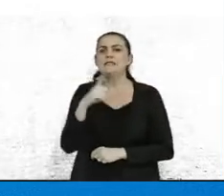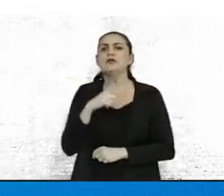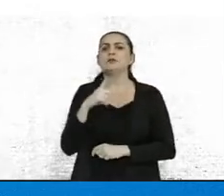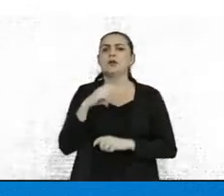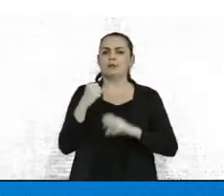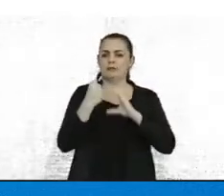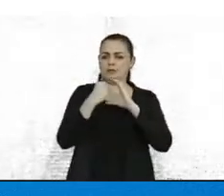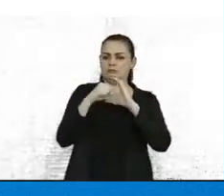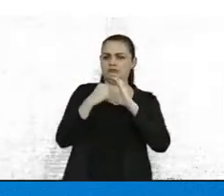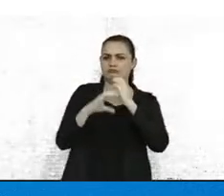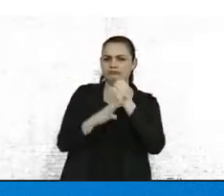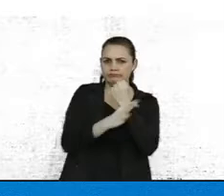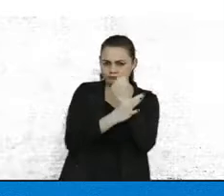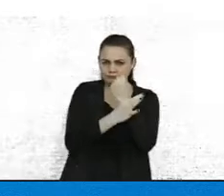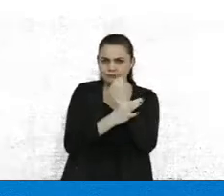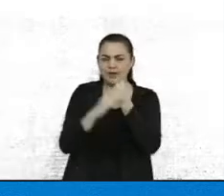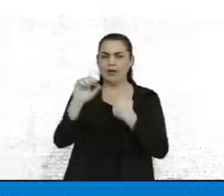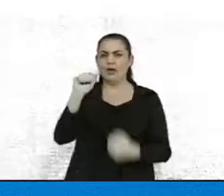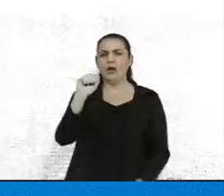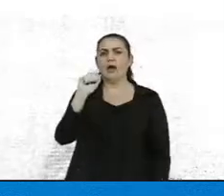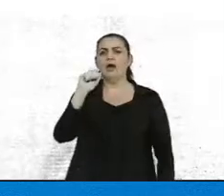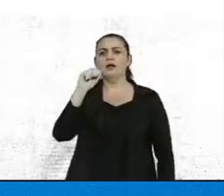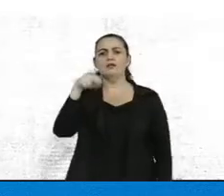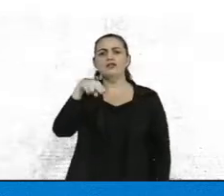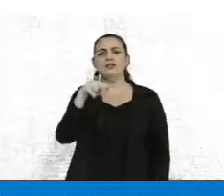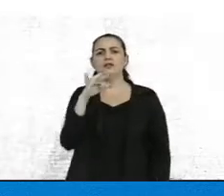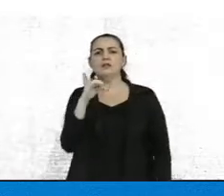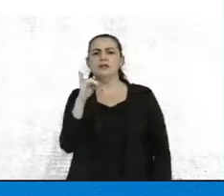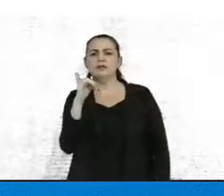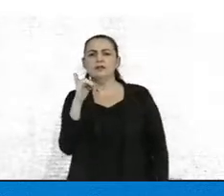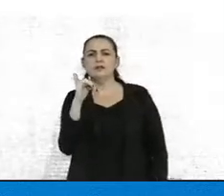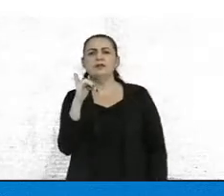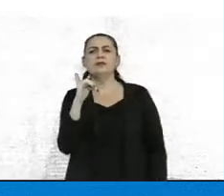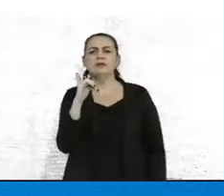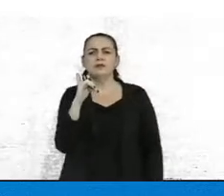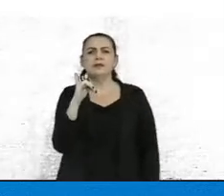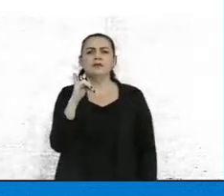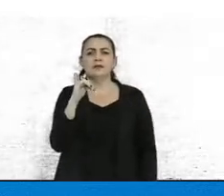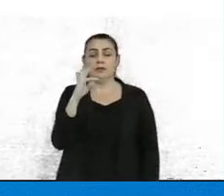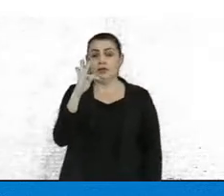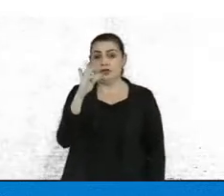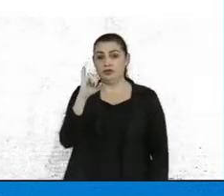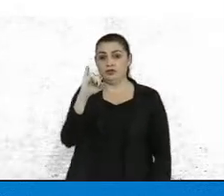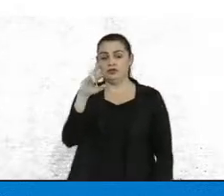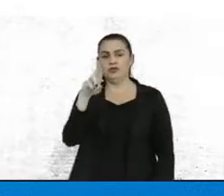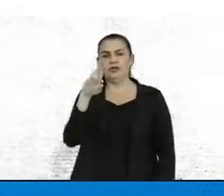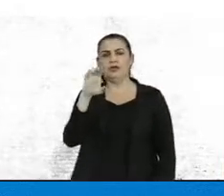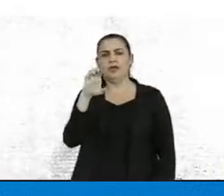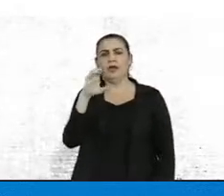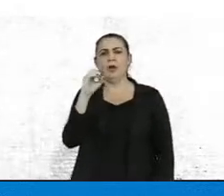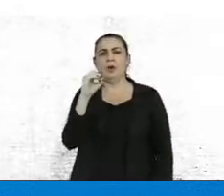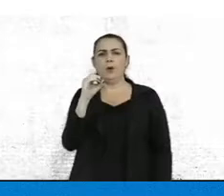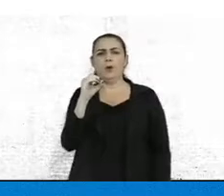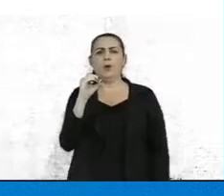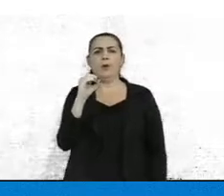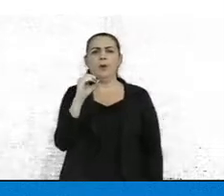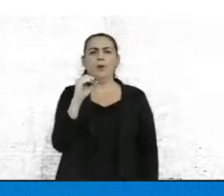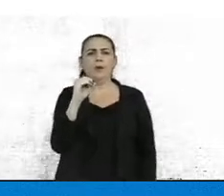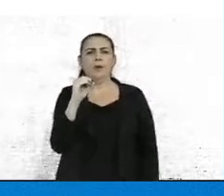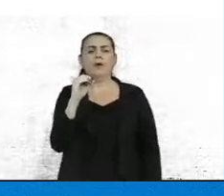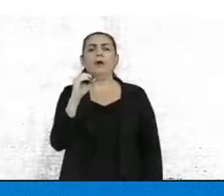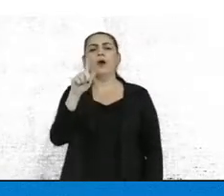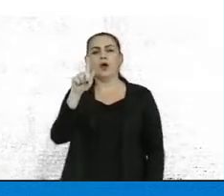antitireoglobulina muito elevado ou muito mais elevado em relação ao antiperoxidase, a gente precisa suspeitar de